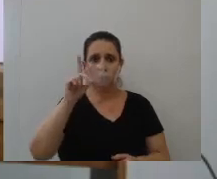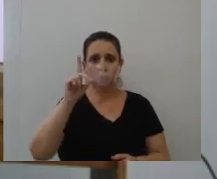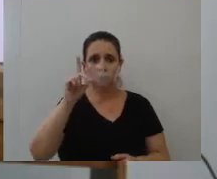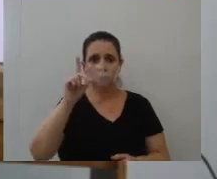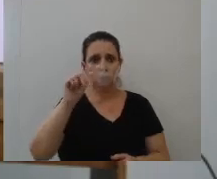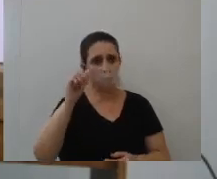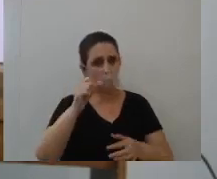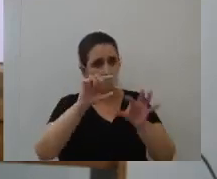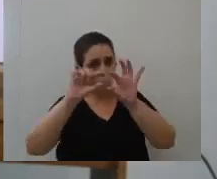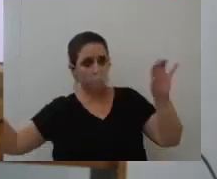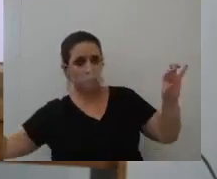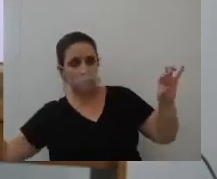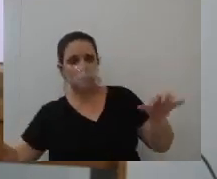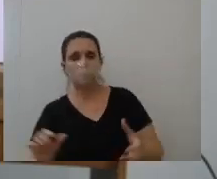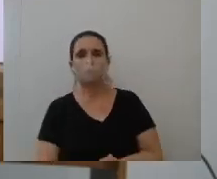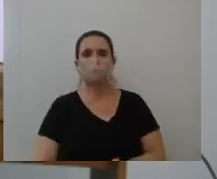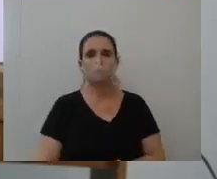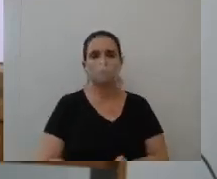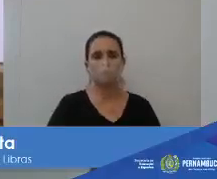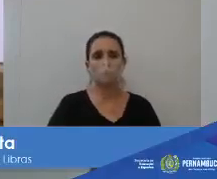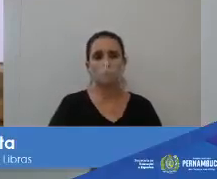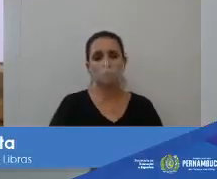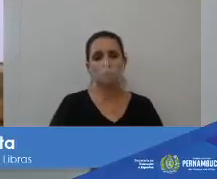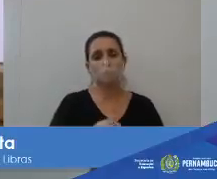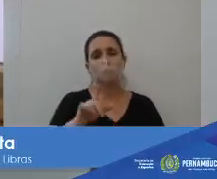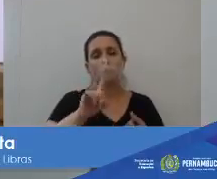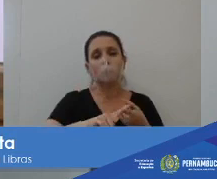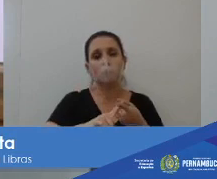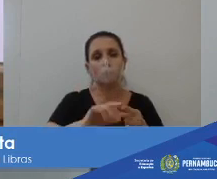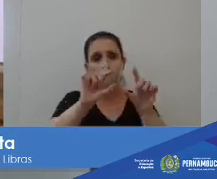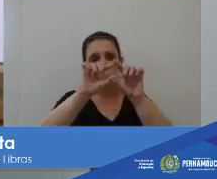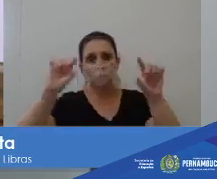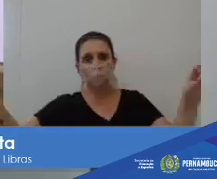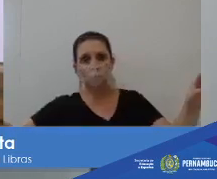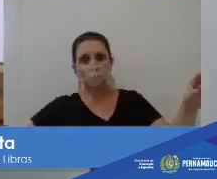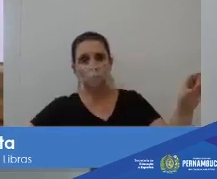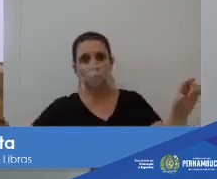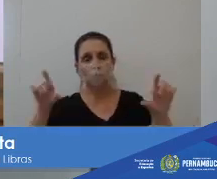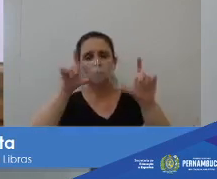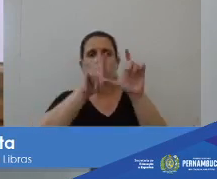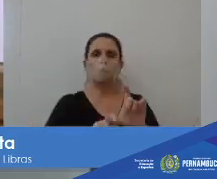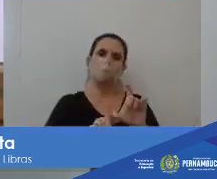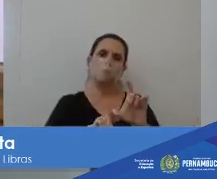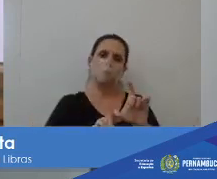subordinadas. Lembrando que as orações subordinadas também são chamadas de orações